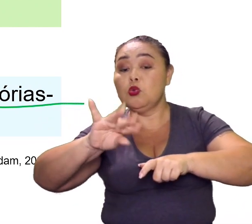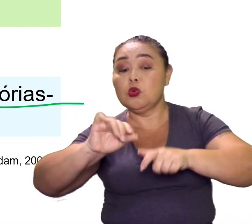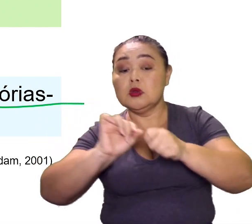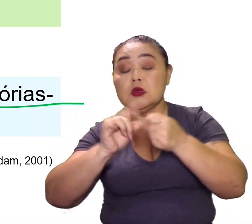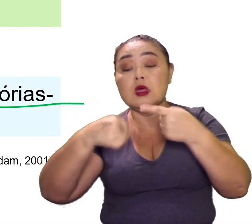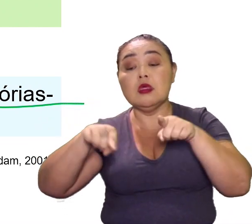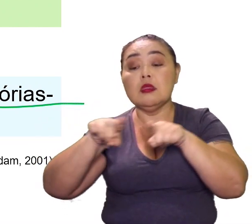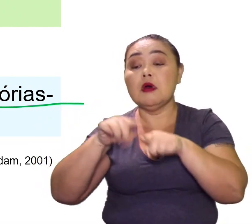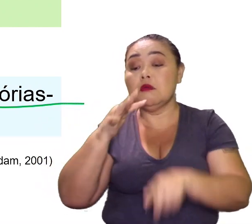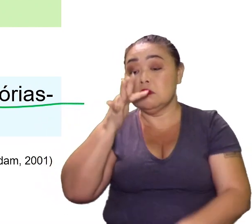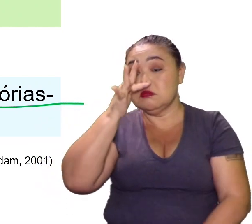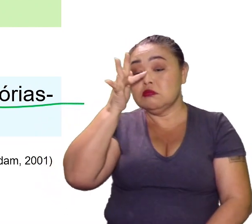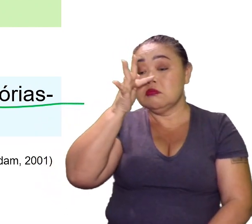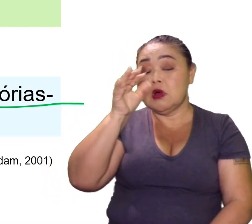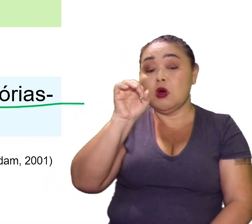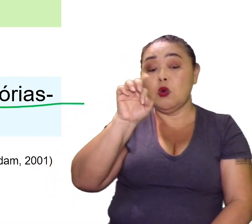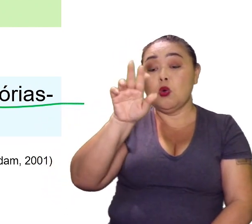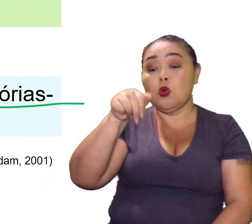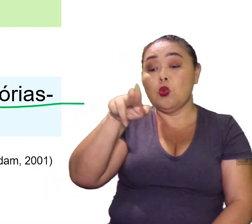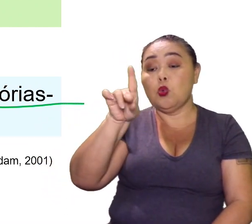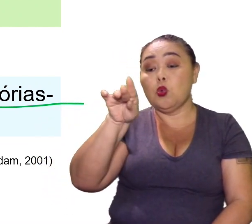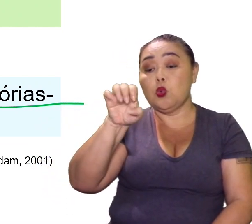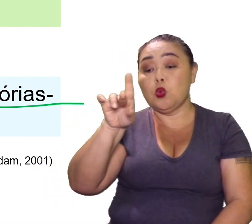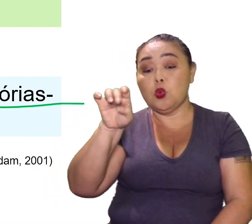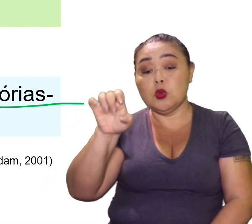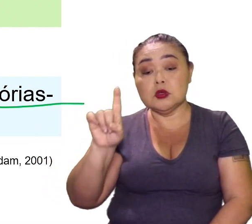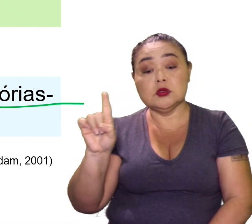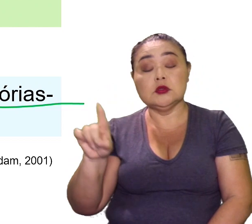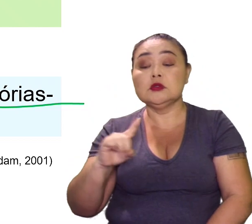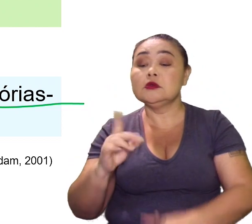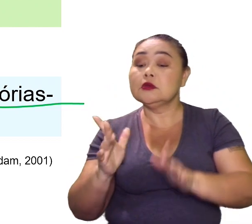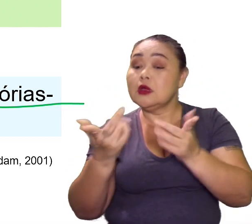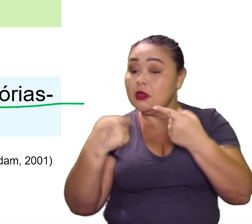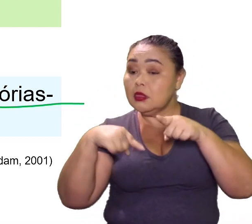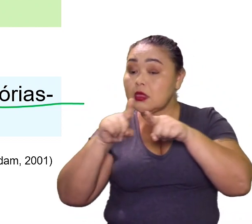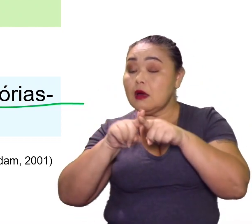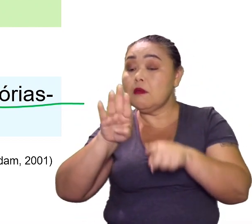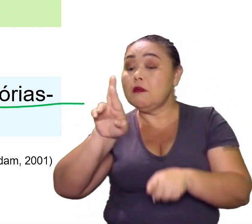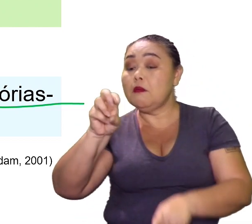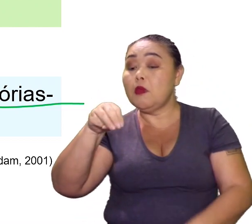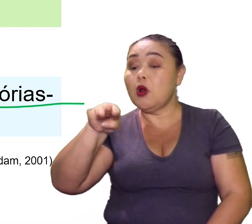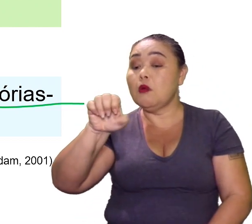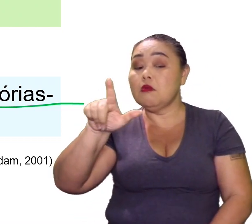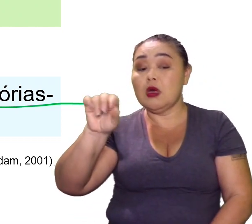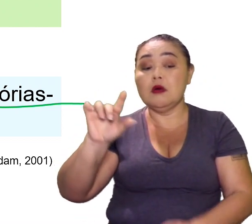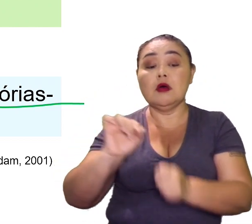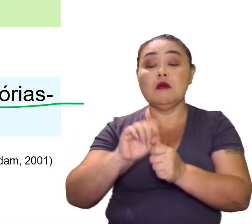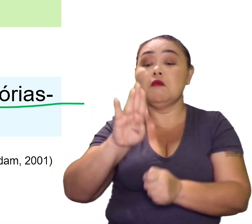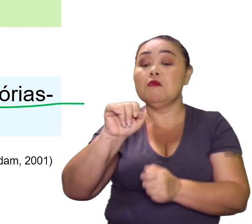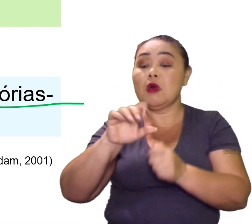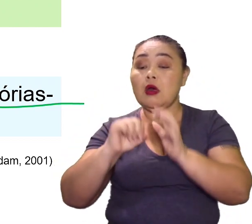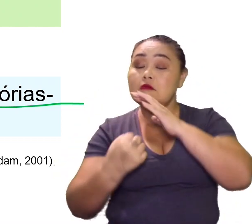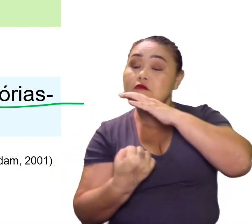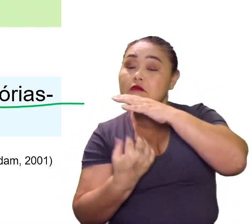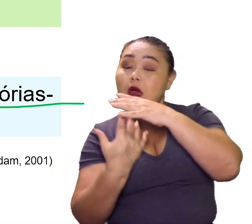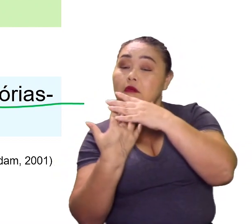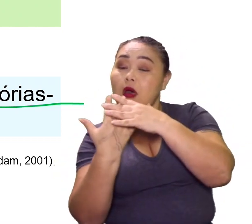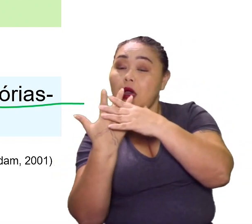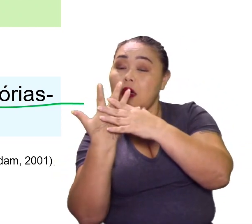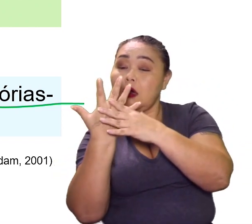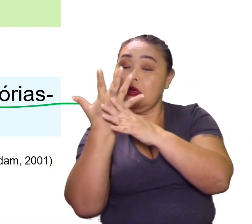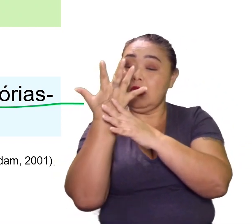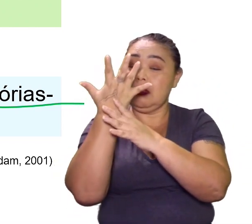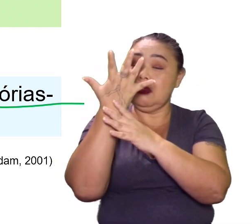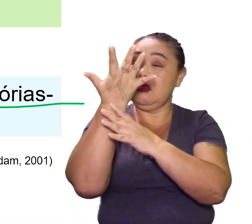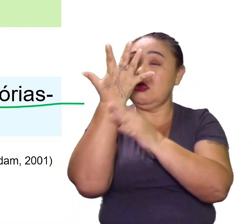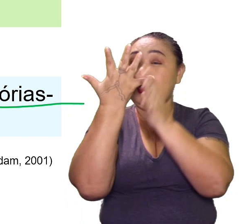e bromélias. Buritis é uma palmeira, né? Palmeira. E são bem majestosas,